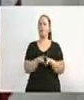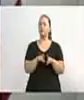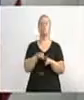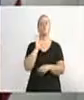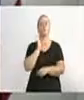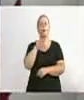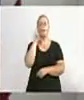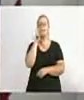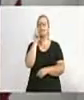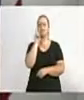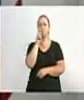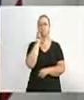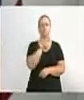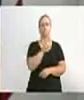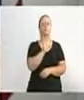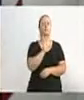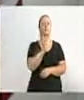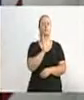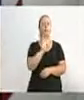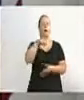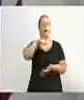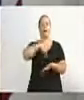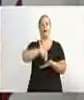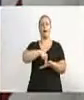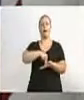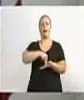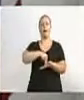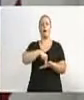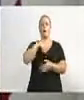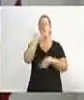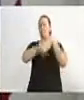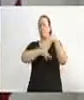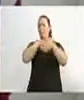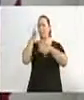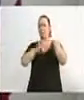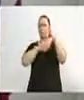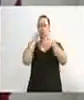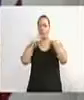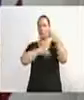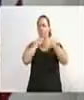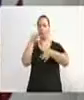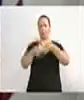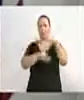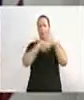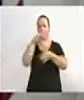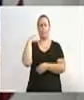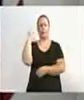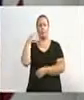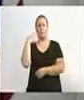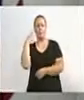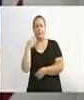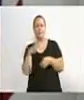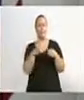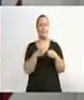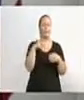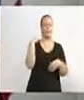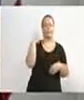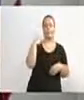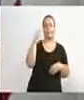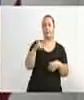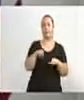tribuna, em sessões anteriores, falando, criticando os políticos, criticando a classe política, né?